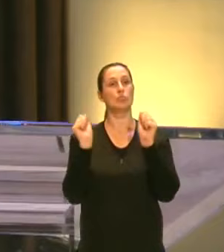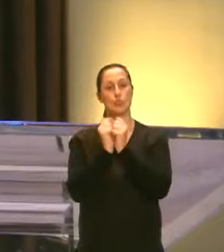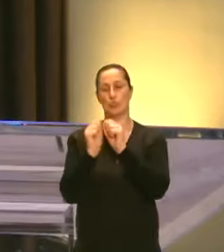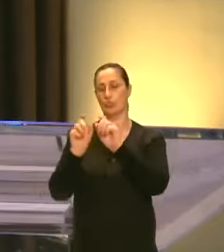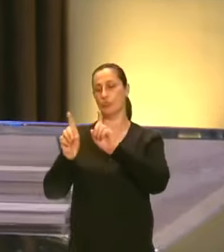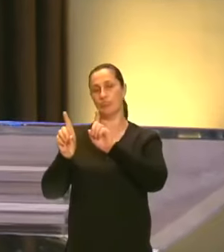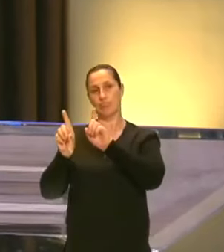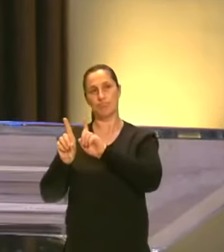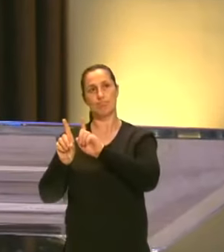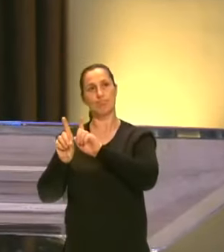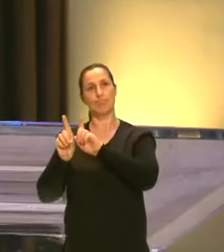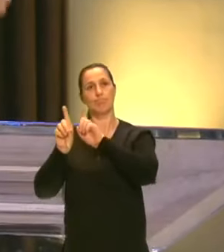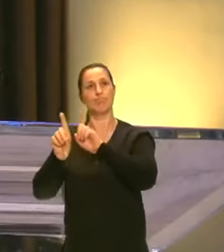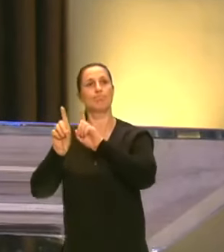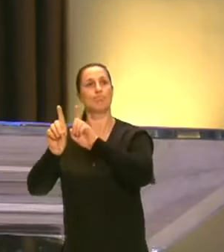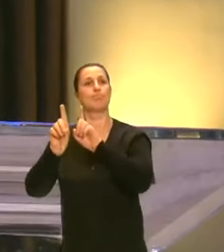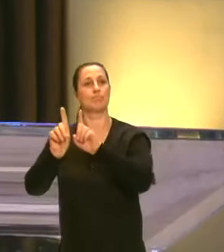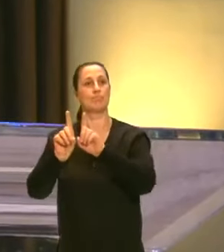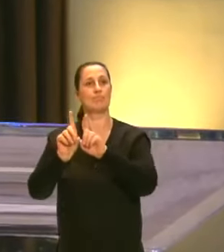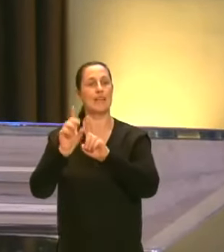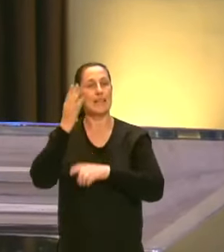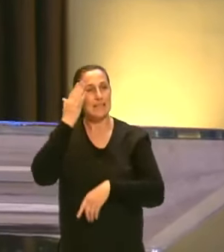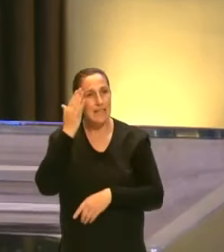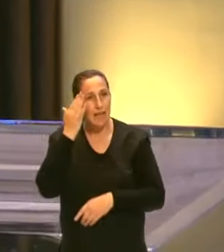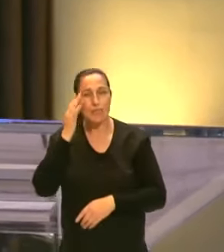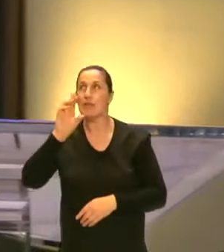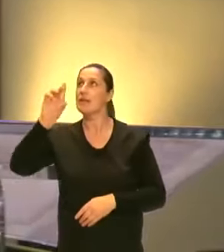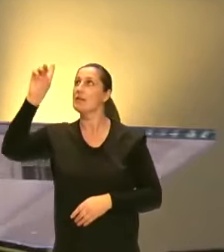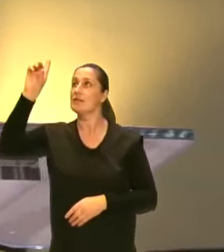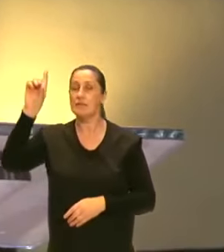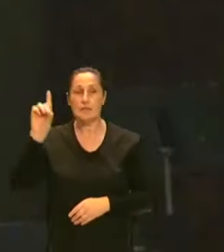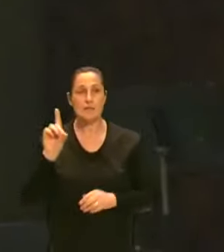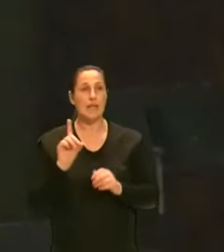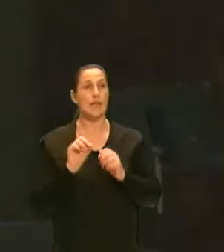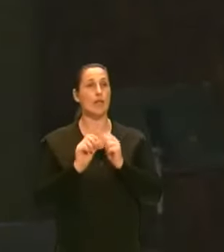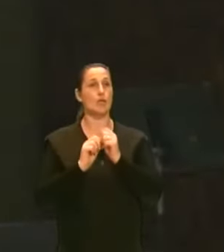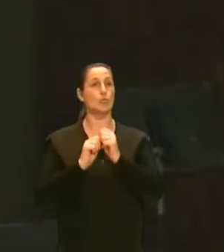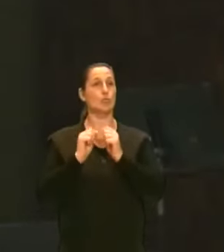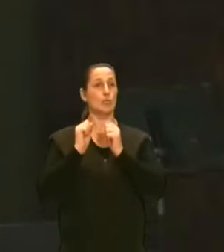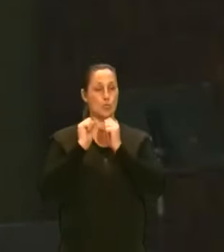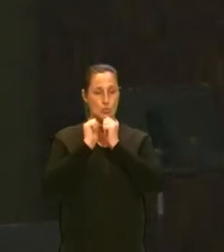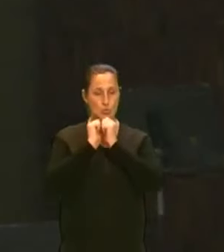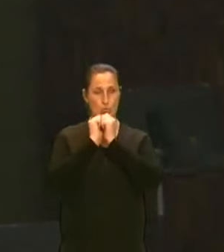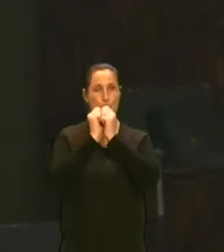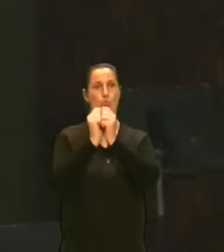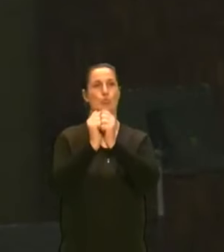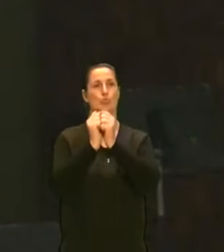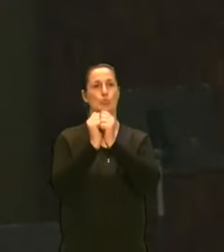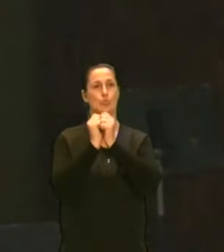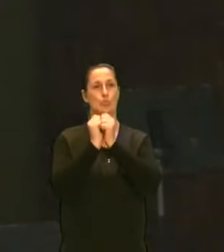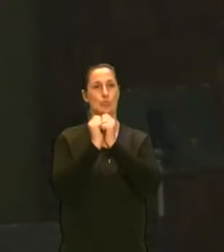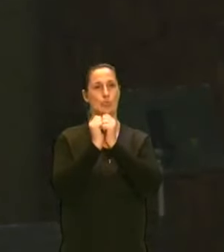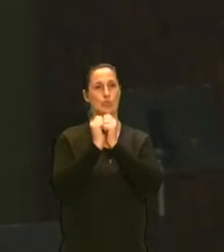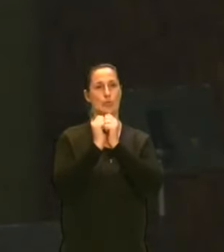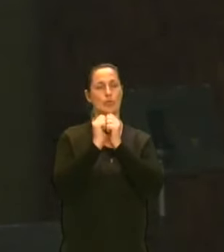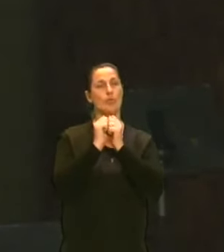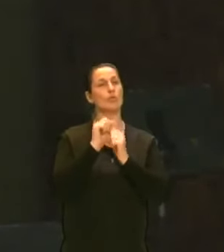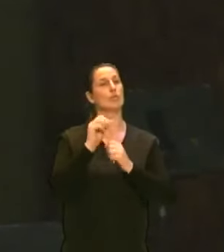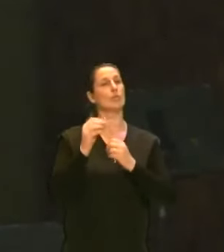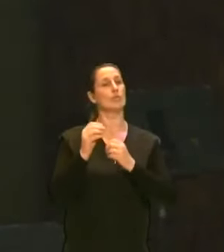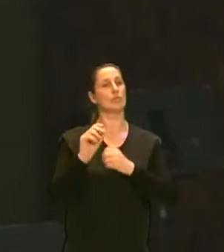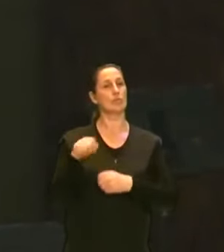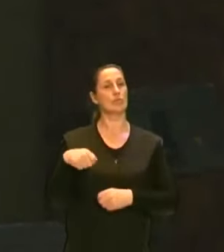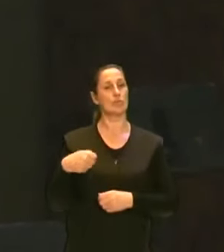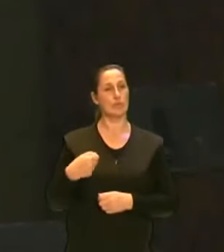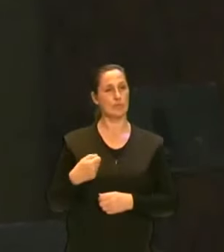Sabe, queridos, o nosso Deus é aquele que corre junto a nossa peregrinação, que não nos deixa sozinho, que não